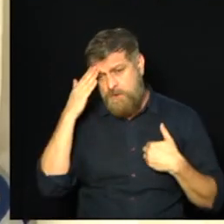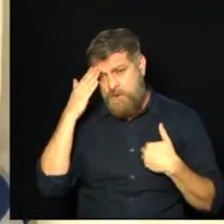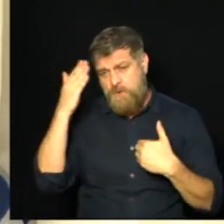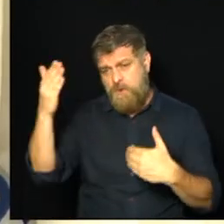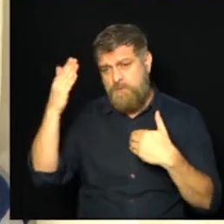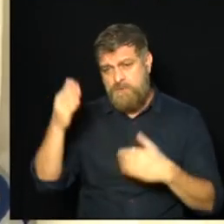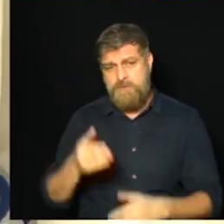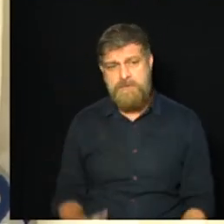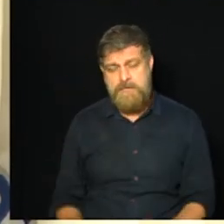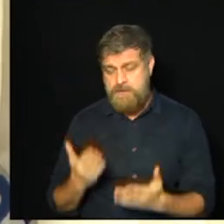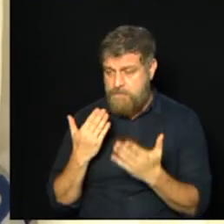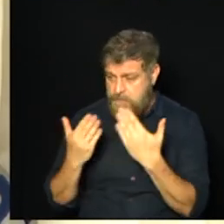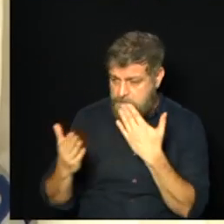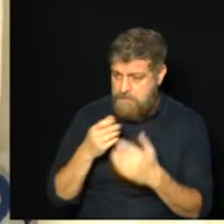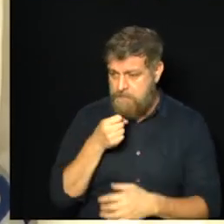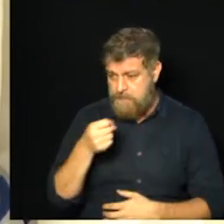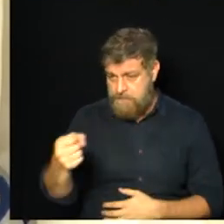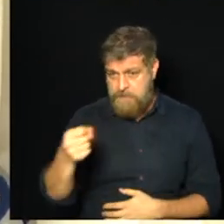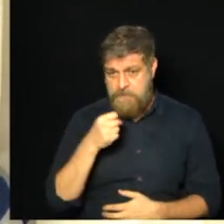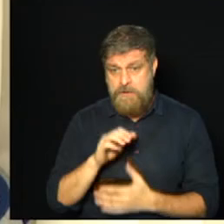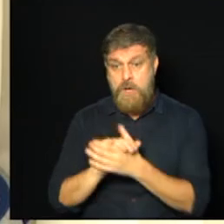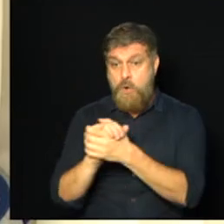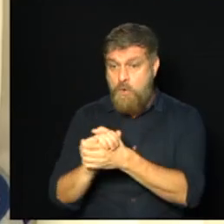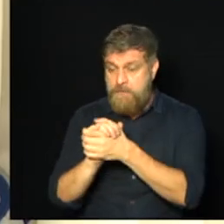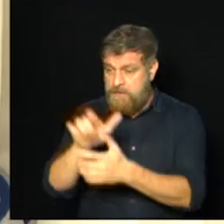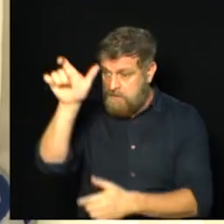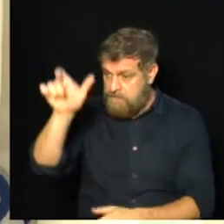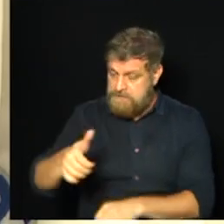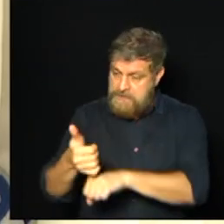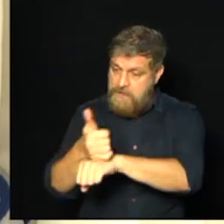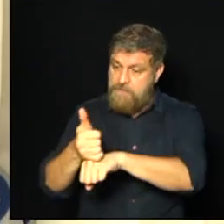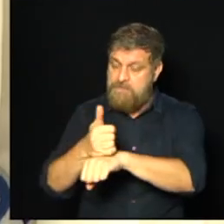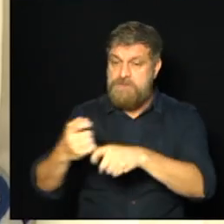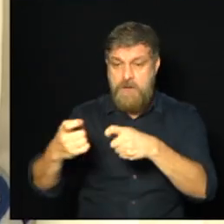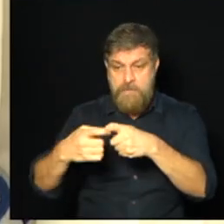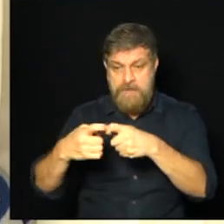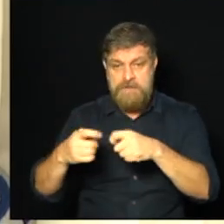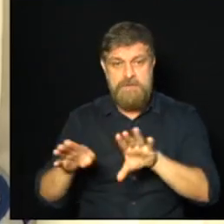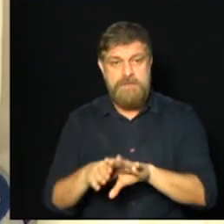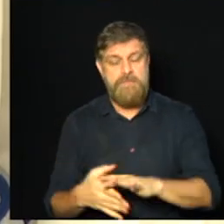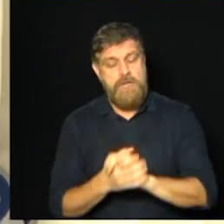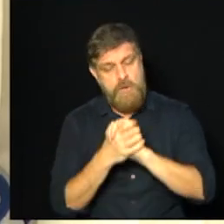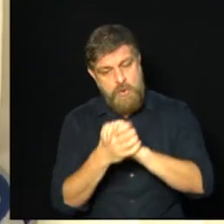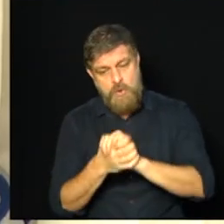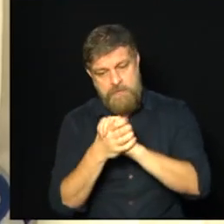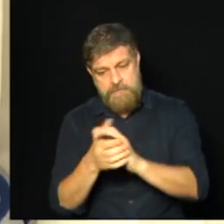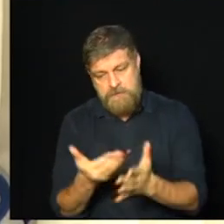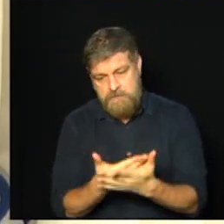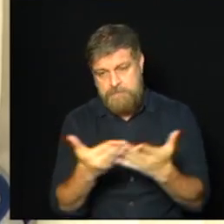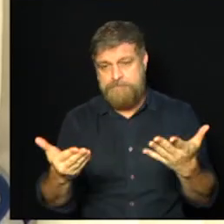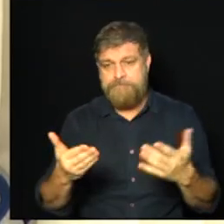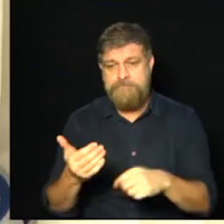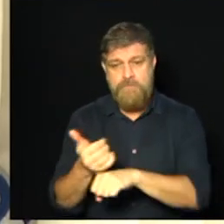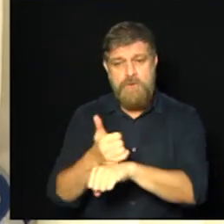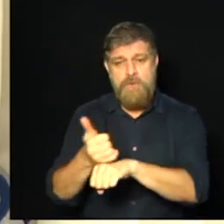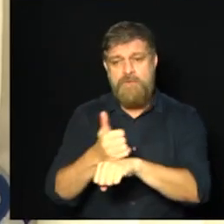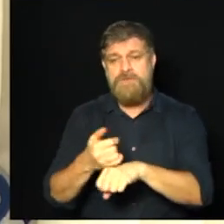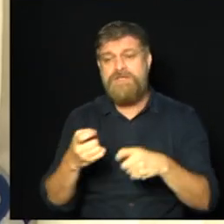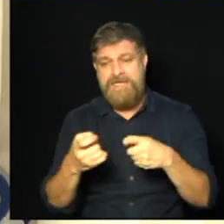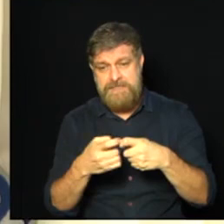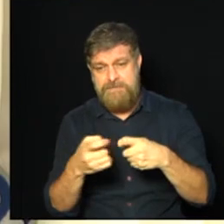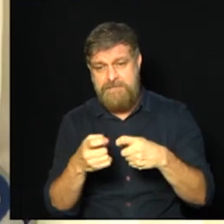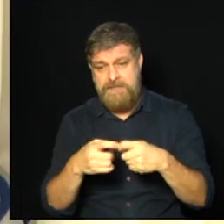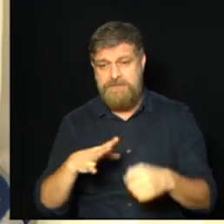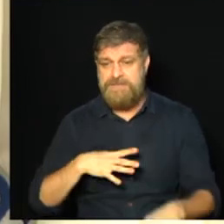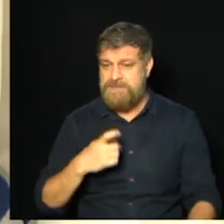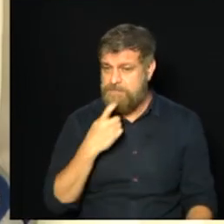pela entrevista e, aproveitando, parabéns pelo Dia do Médico. Eu que agradeço, e também deixar aqui de público parabéns a todos os companheiros, colegas médicos da